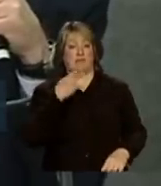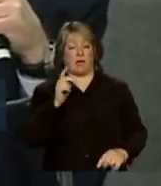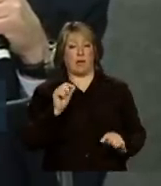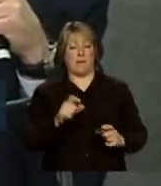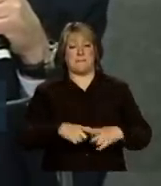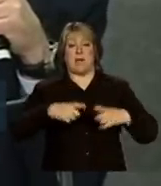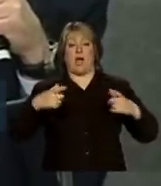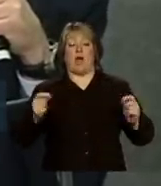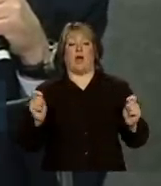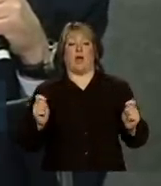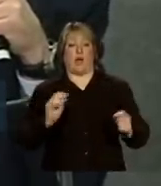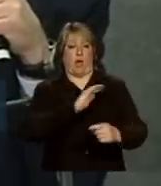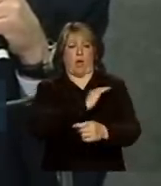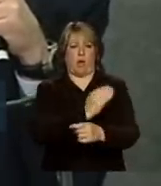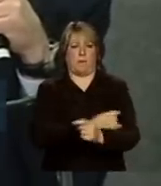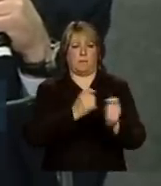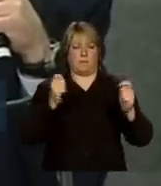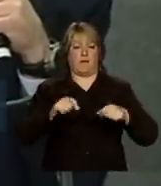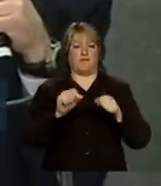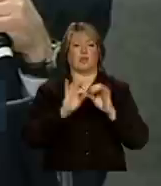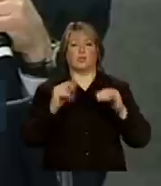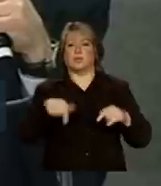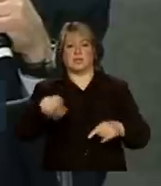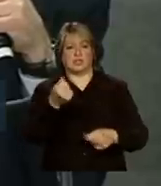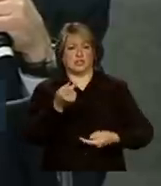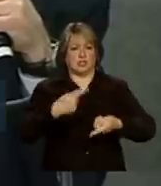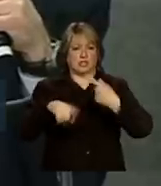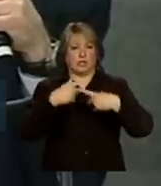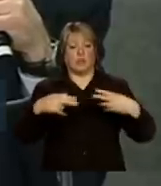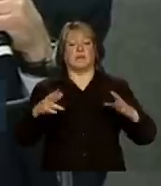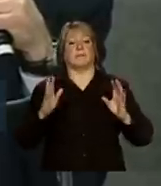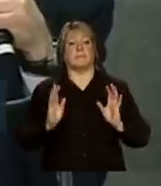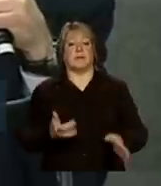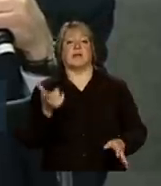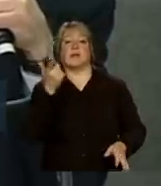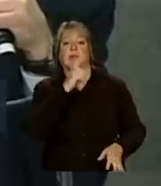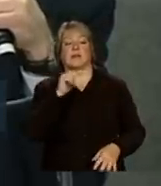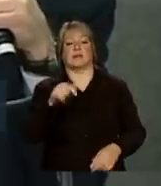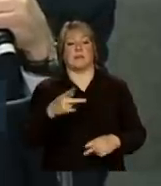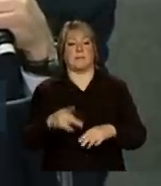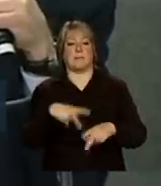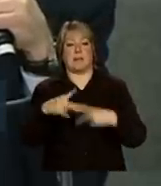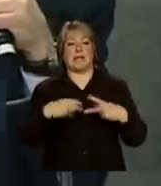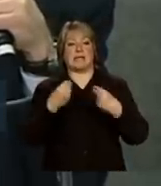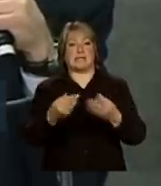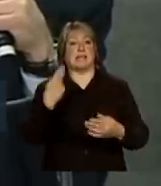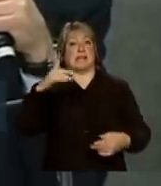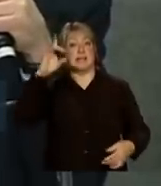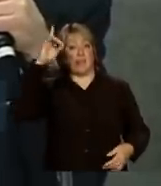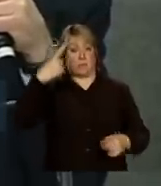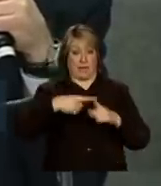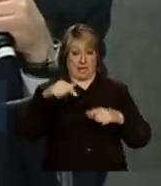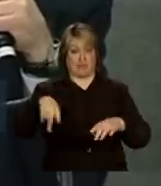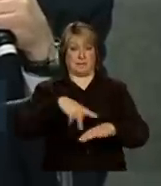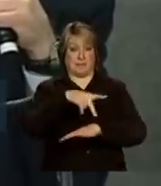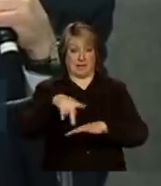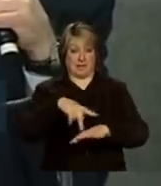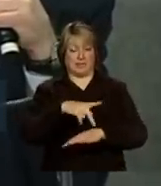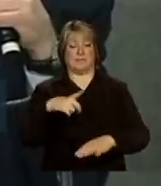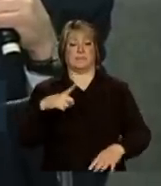maior competência que ainda faz isso tudo render né já ganhamos esse presente de Deus né de que esse país com